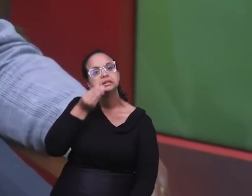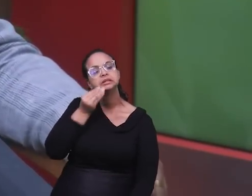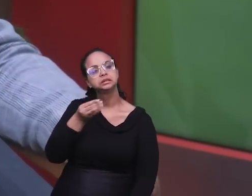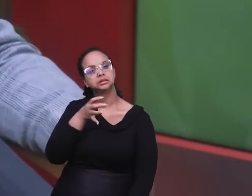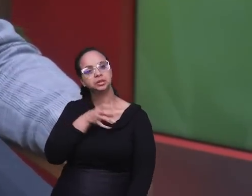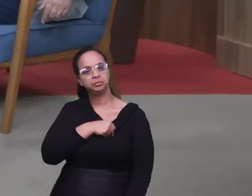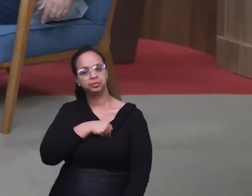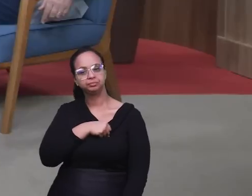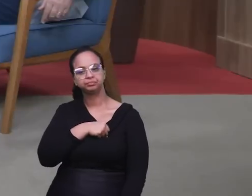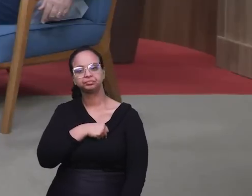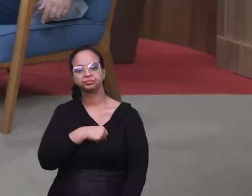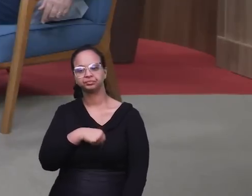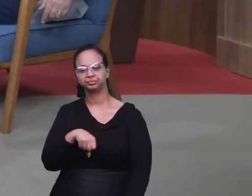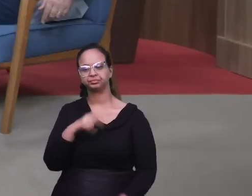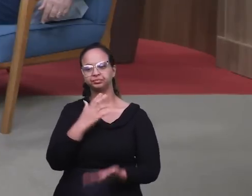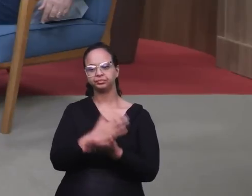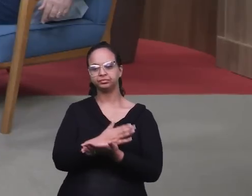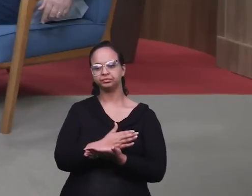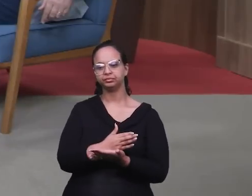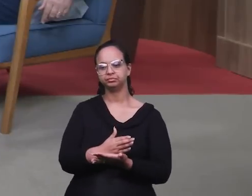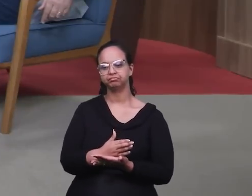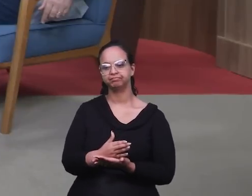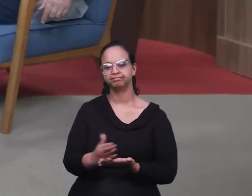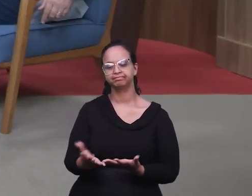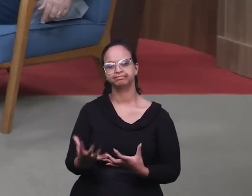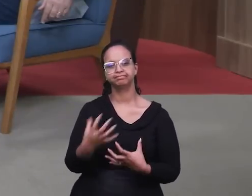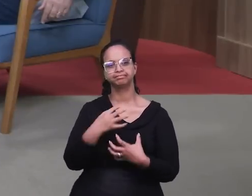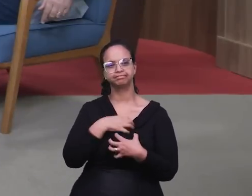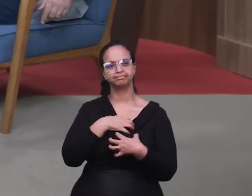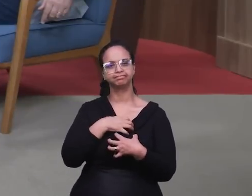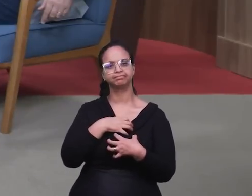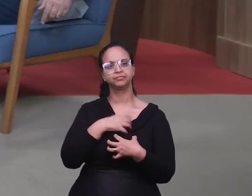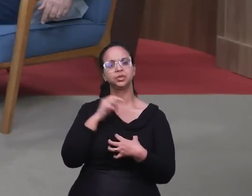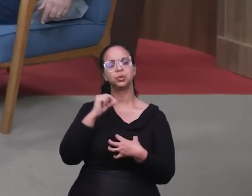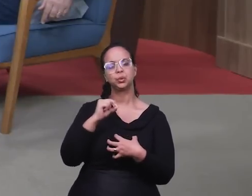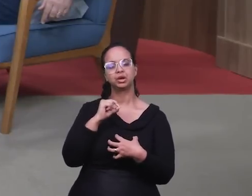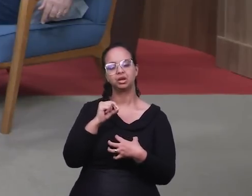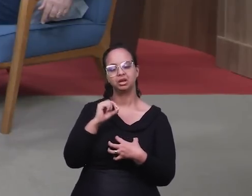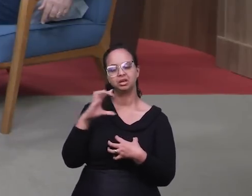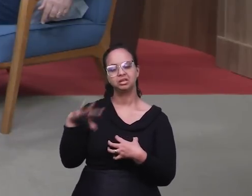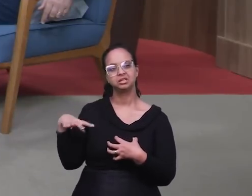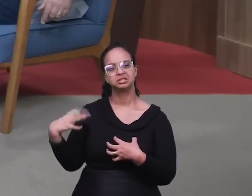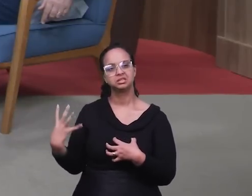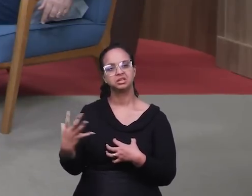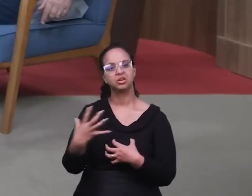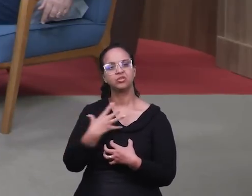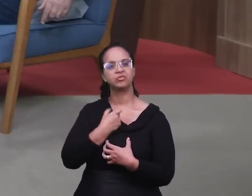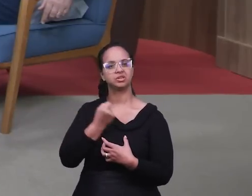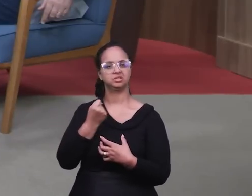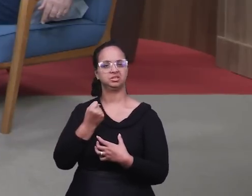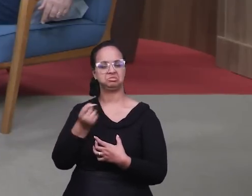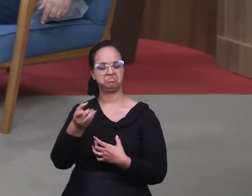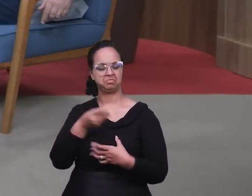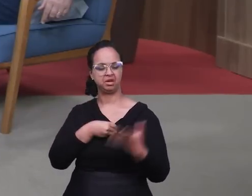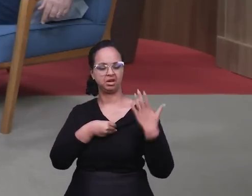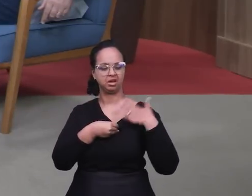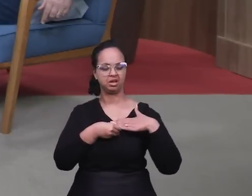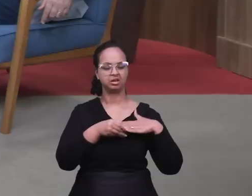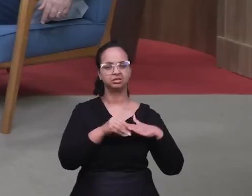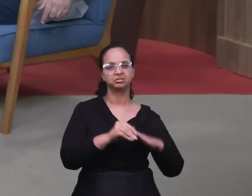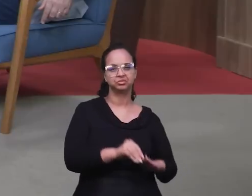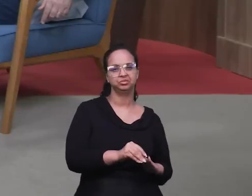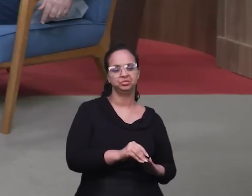desse amor, ela começa a sentir o perfume da salvação, né, tirando o mau cheiro